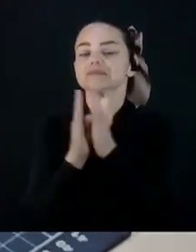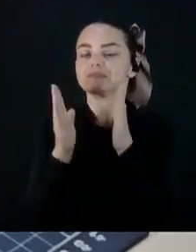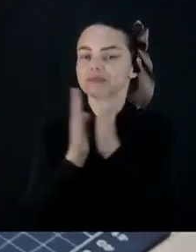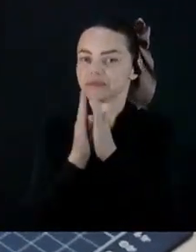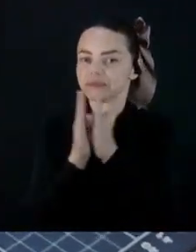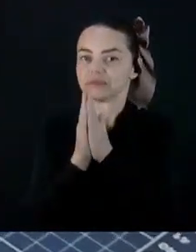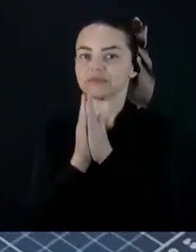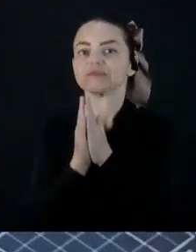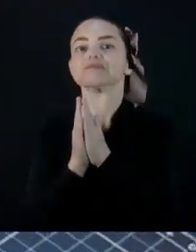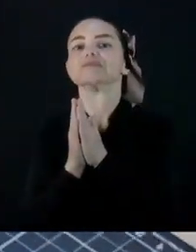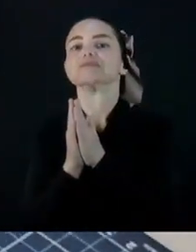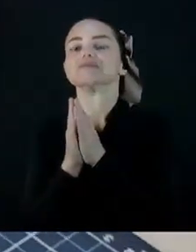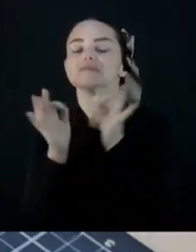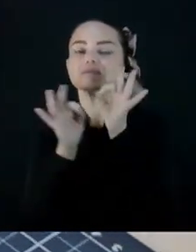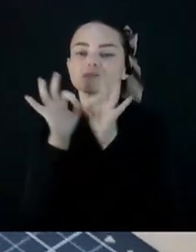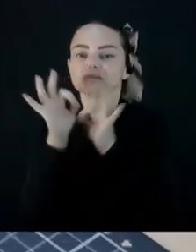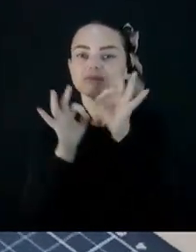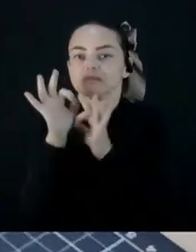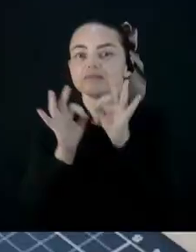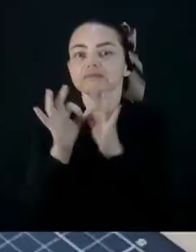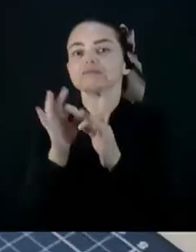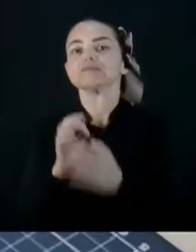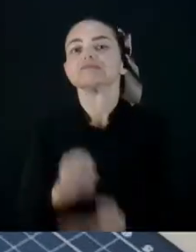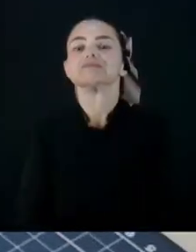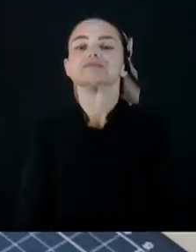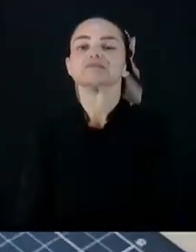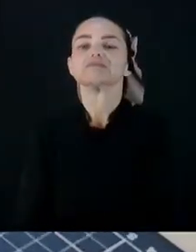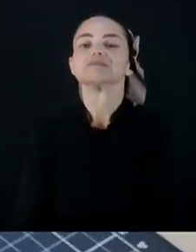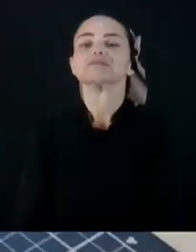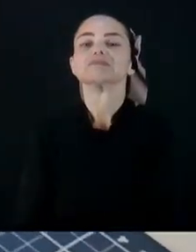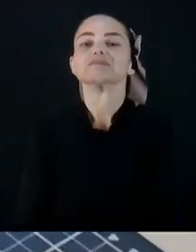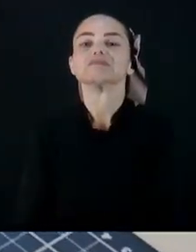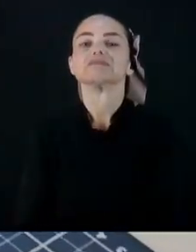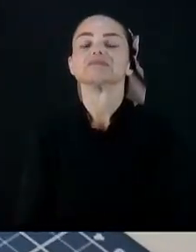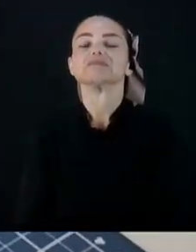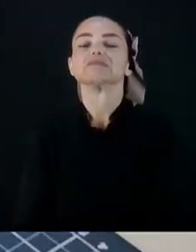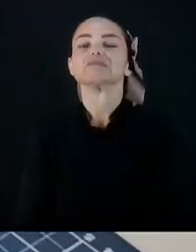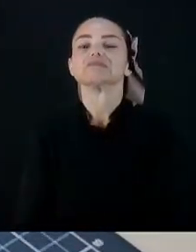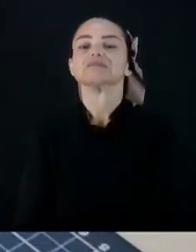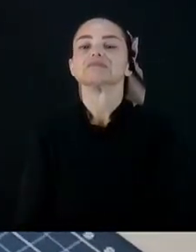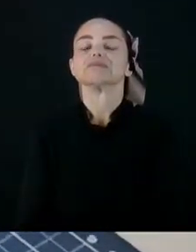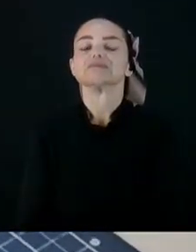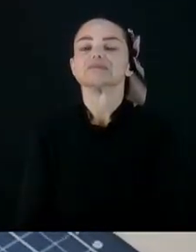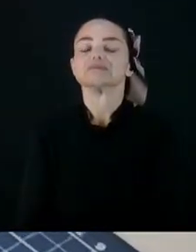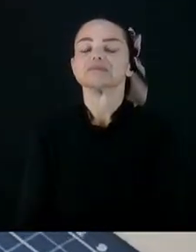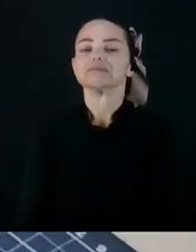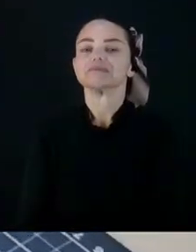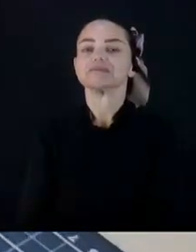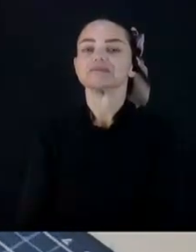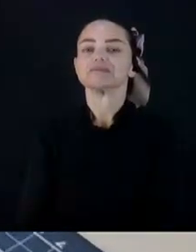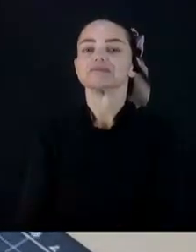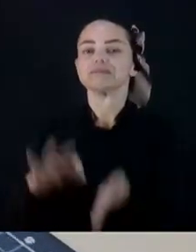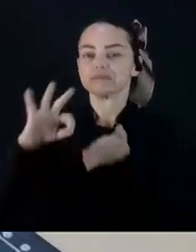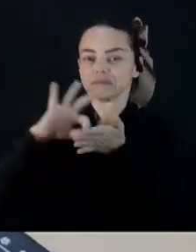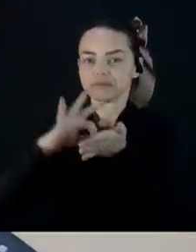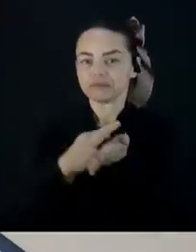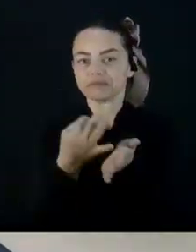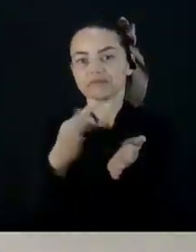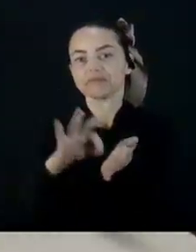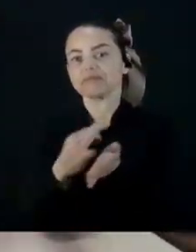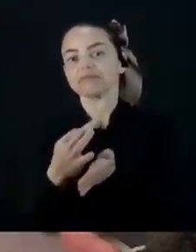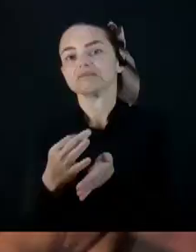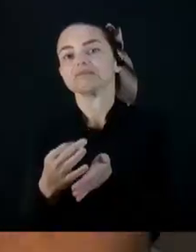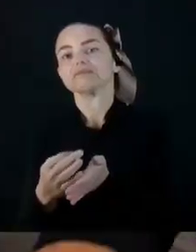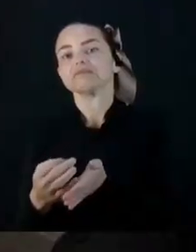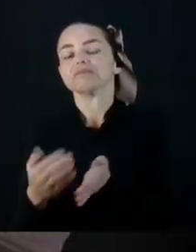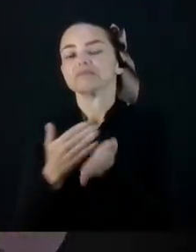bem alinhadinha as 2 costurinhas e colocamos o alfinete. Prende com alfinete. Prende com alfinete. Pra quem tá começando, o alfinete